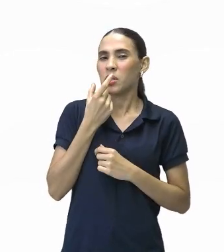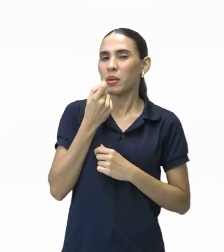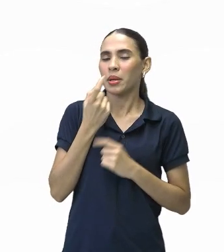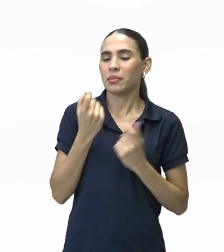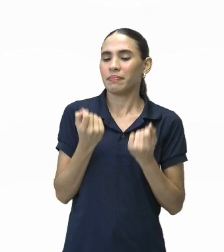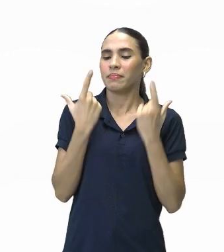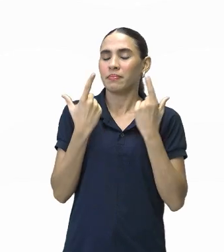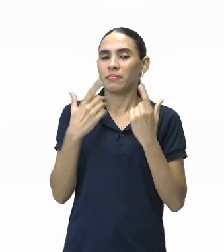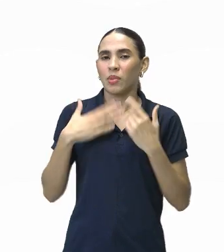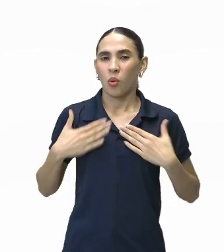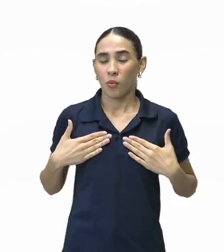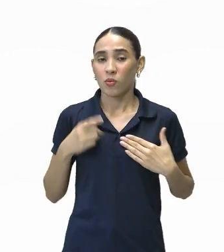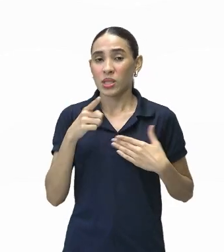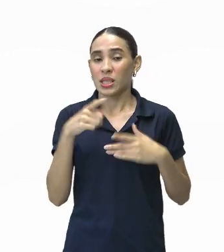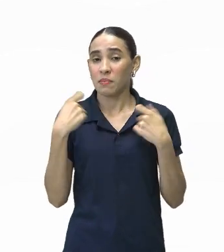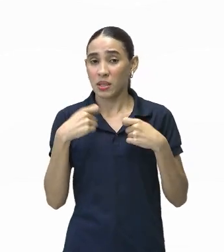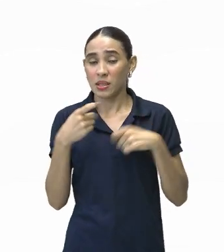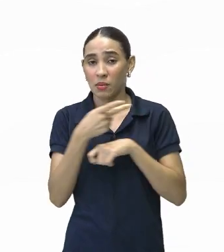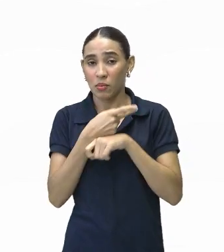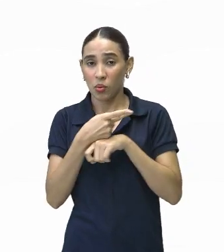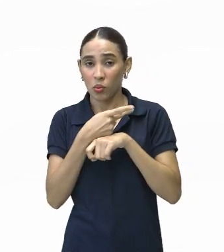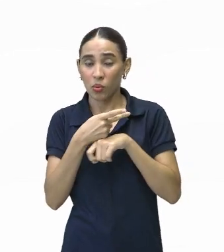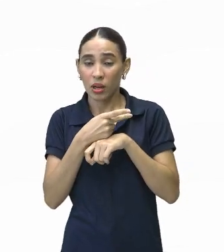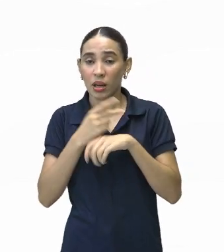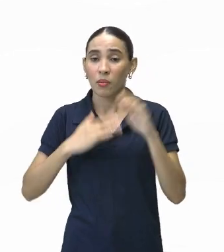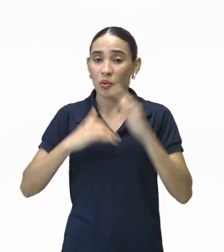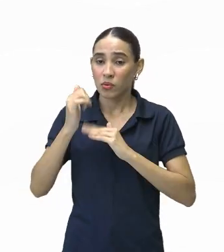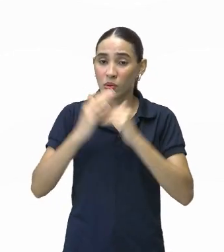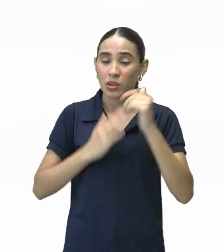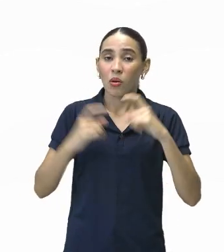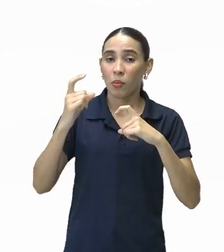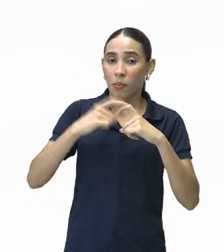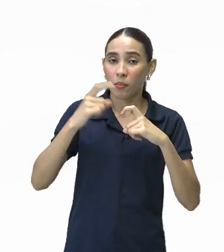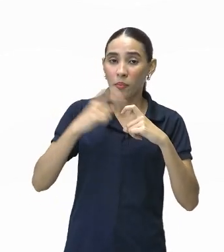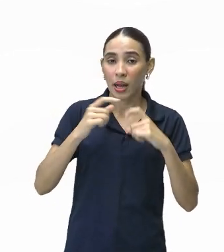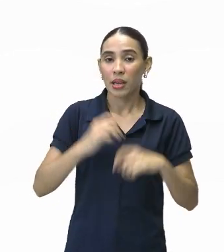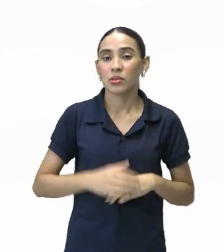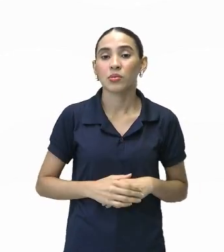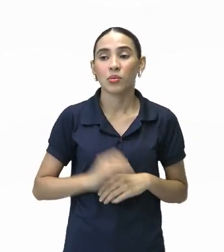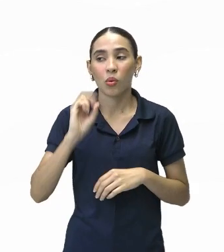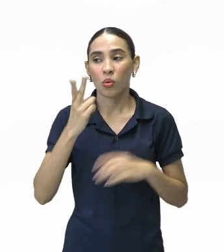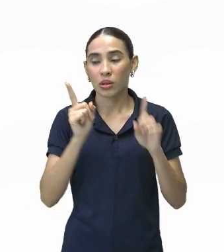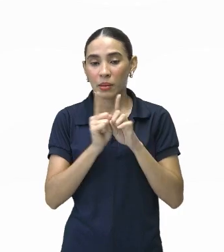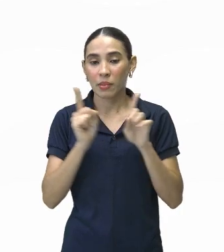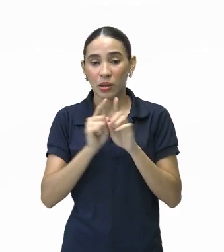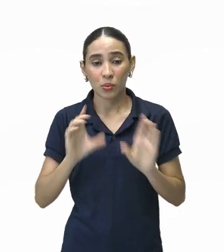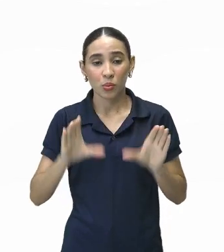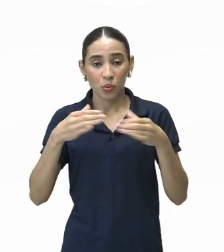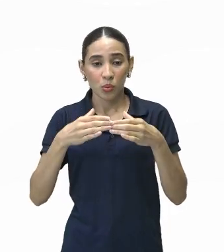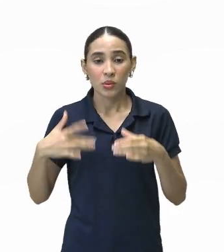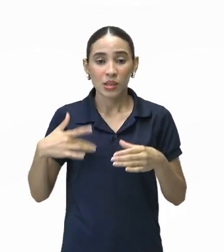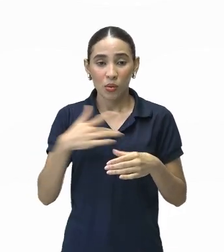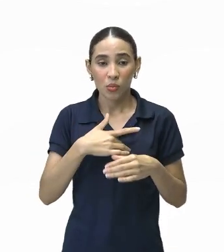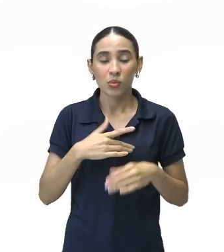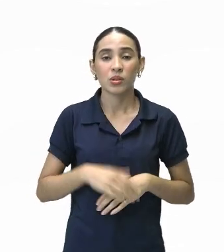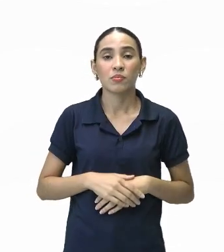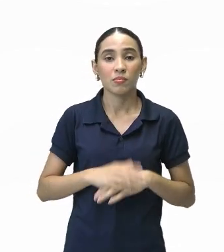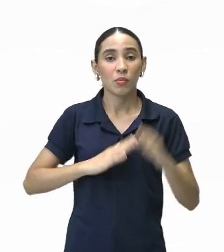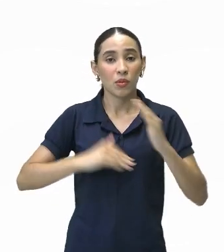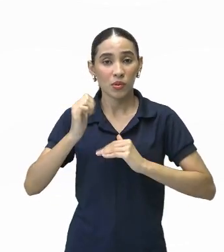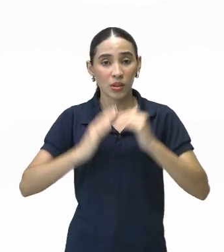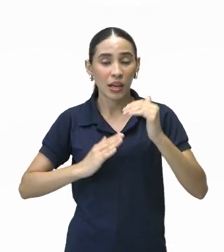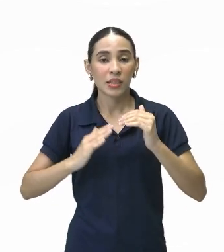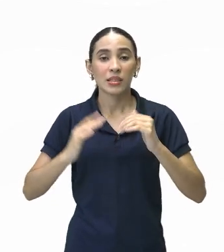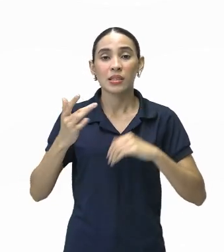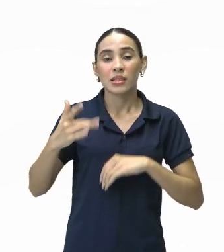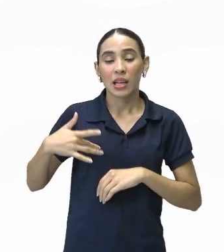medicamentos, você deve procurar auxílio de um médico, de um farmacêutico ou da equipe de saúde, que esses são os profissionais da